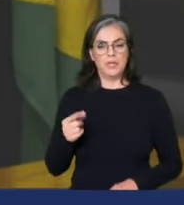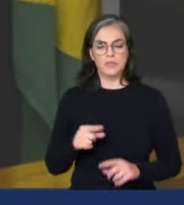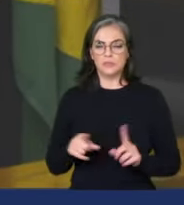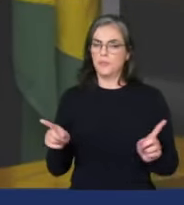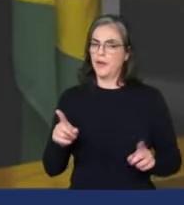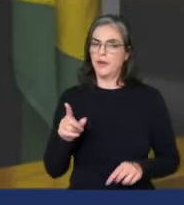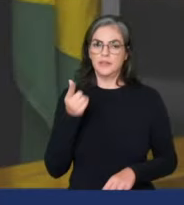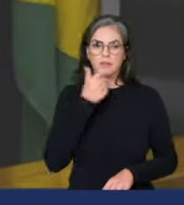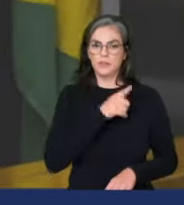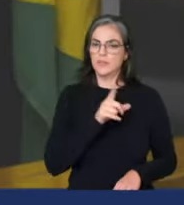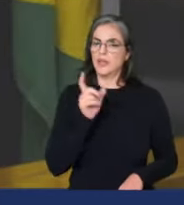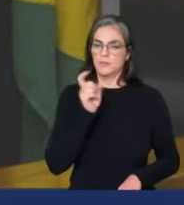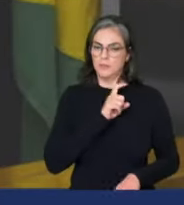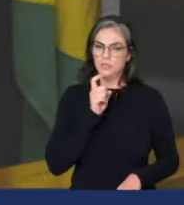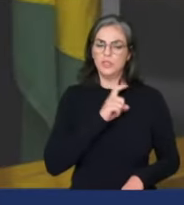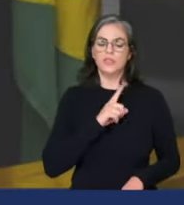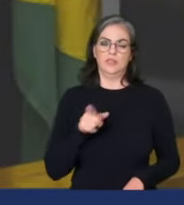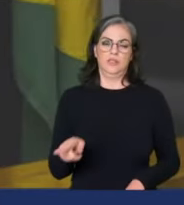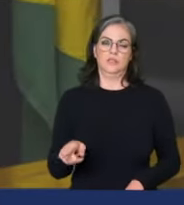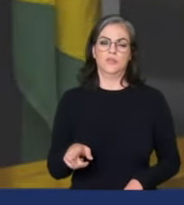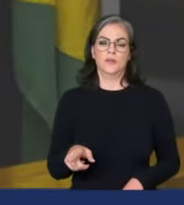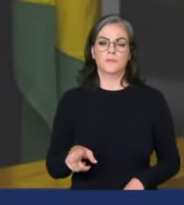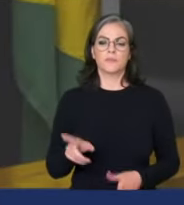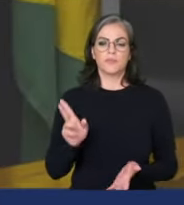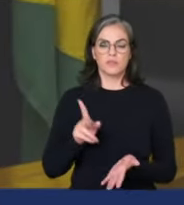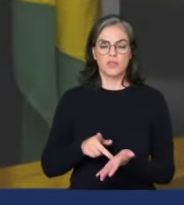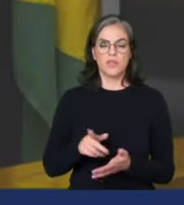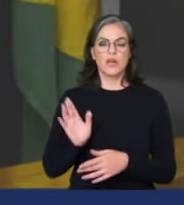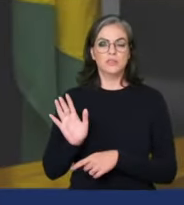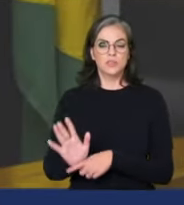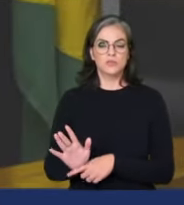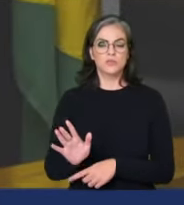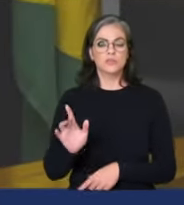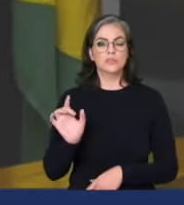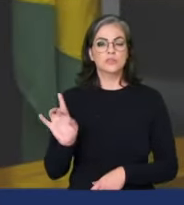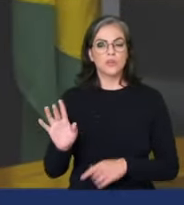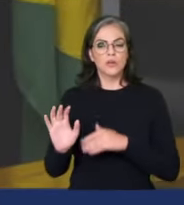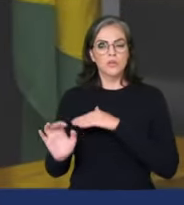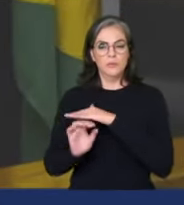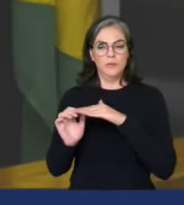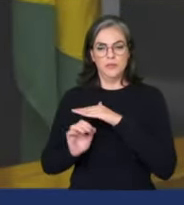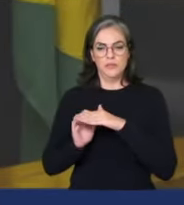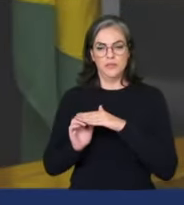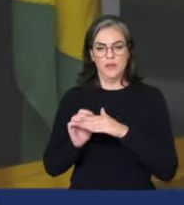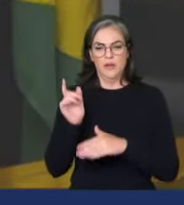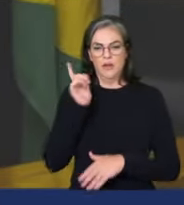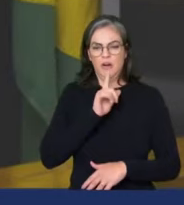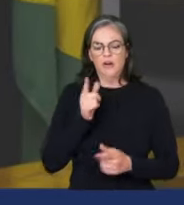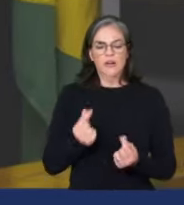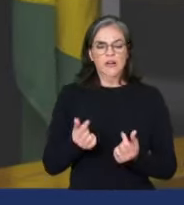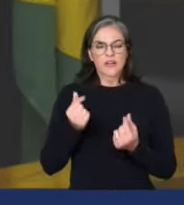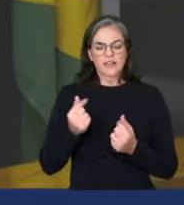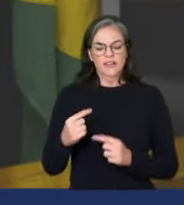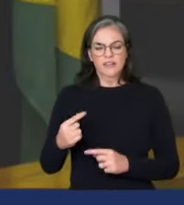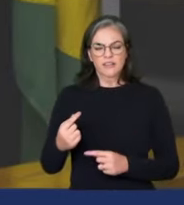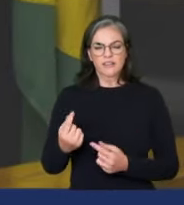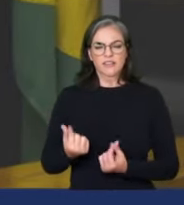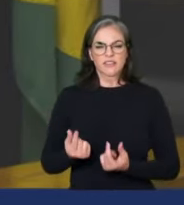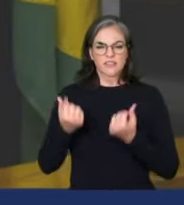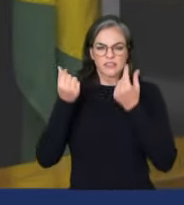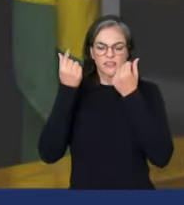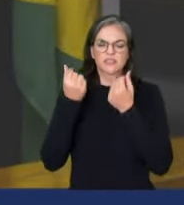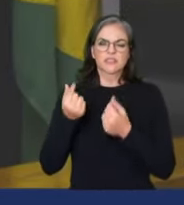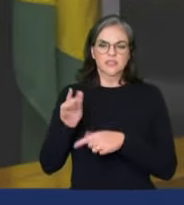para favorecer quem compra preço de banana e quem vai ganhar muito nas custas, nesse caso, do povo baiano, do